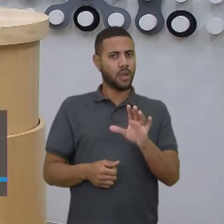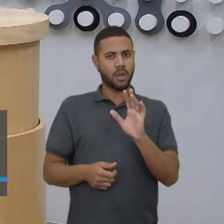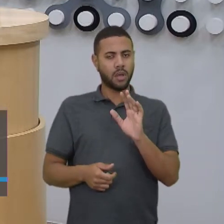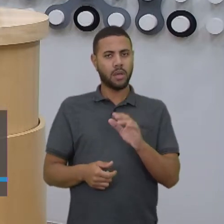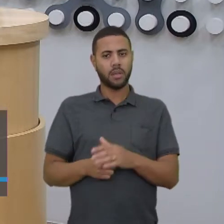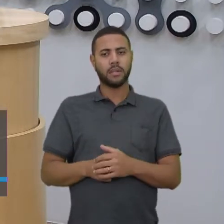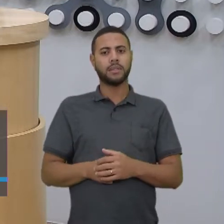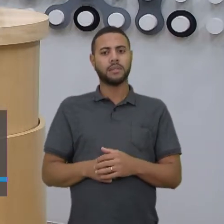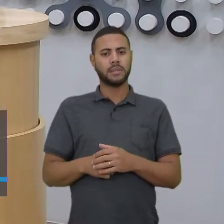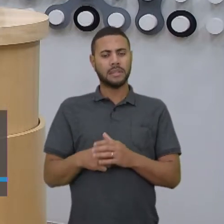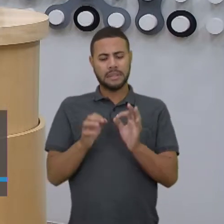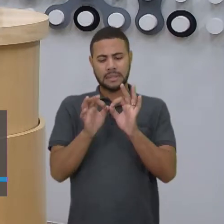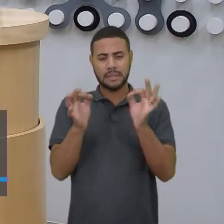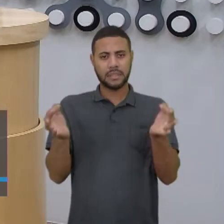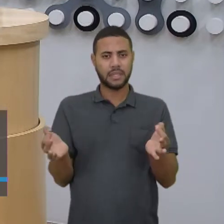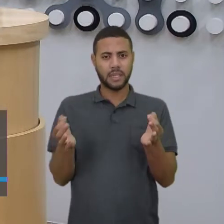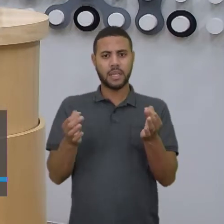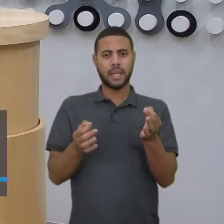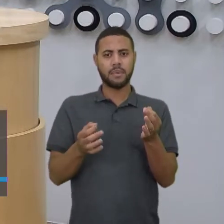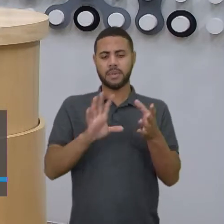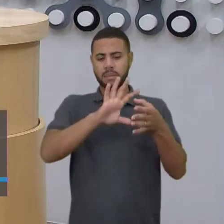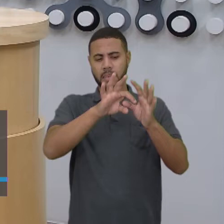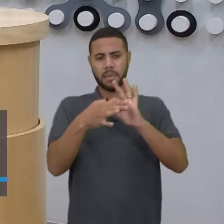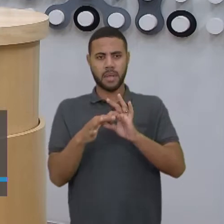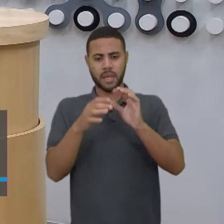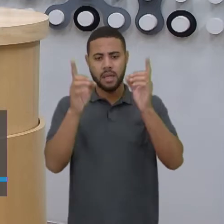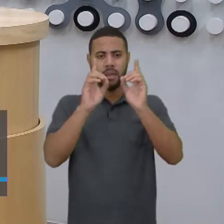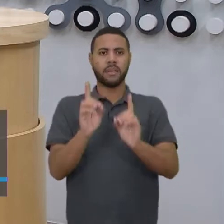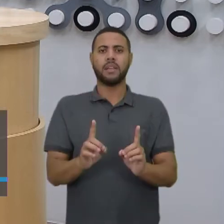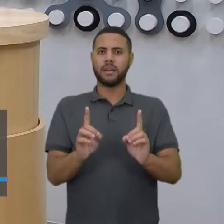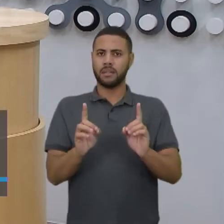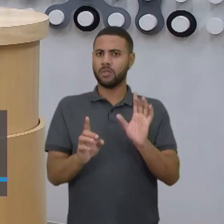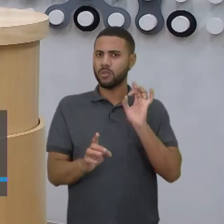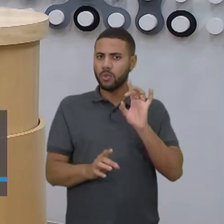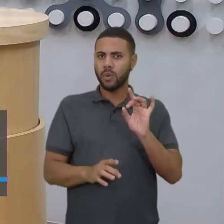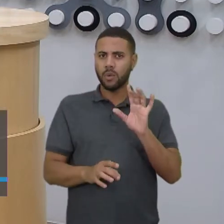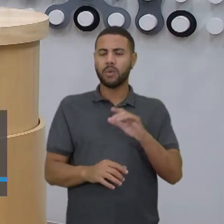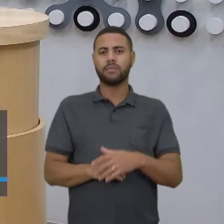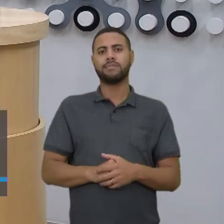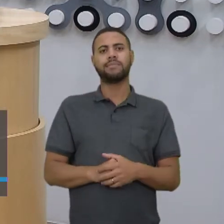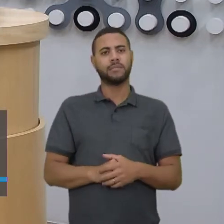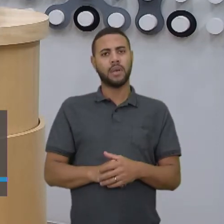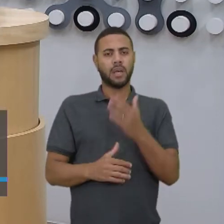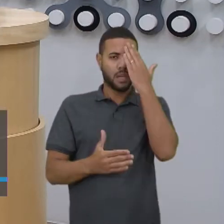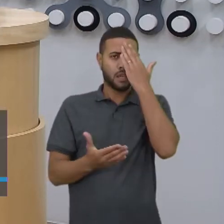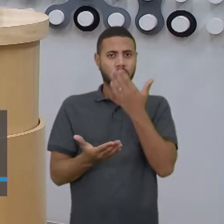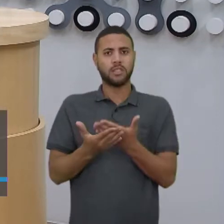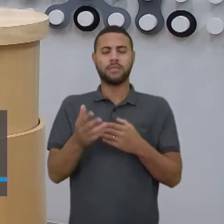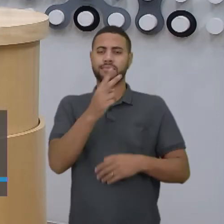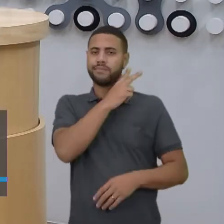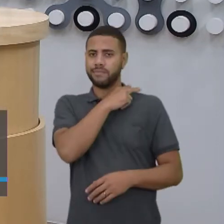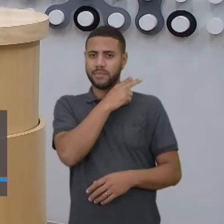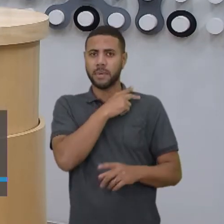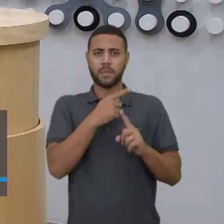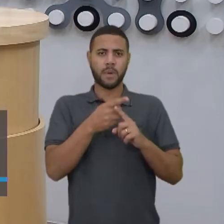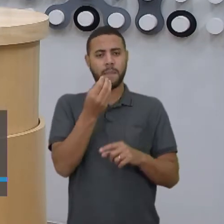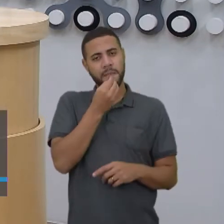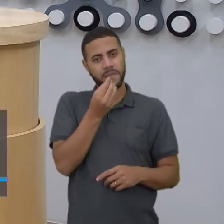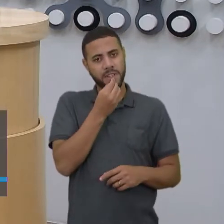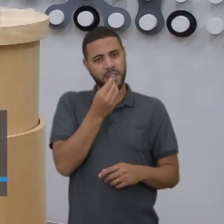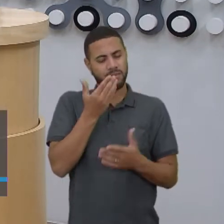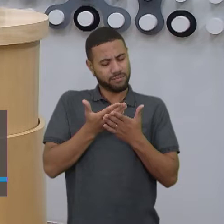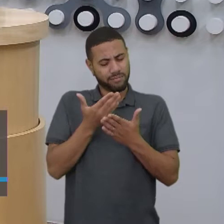visibilidade no processo de Paralimpíada, né? Então, é por isso que eu acredito no estudante aí da 2ª série, que teve essa